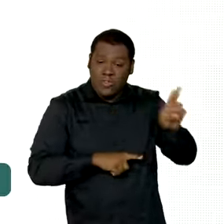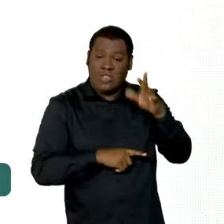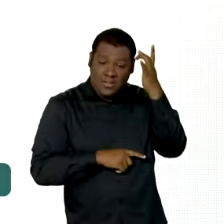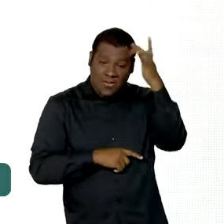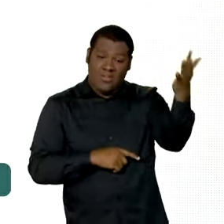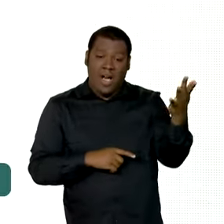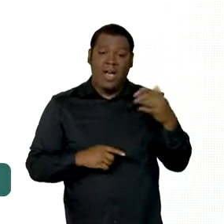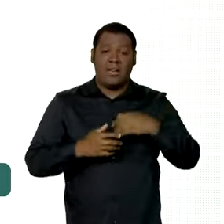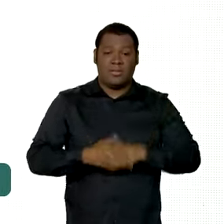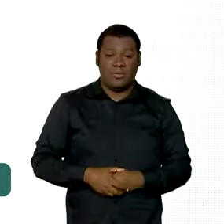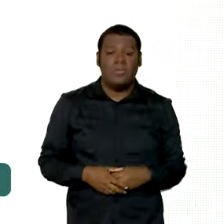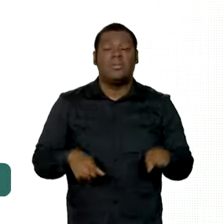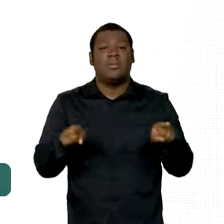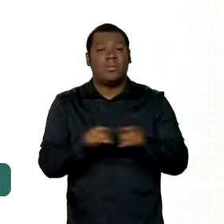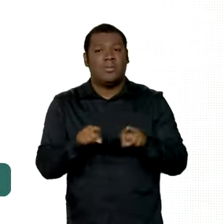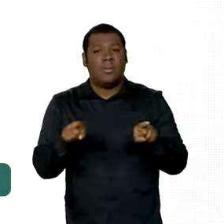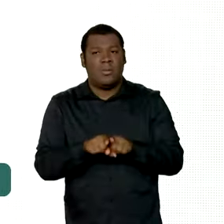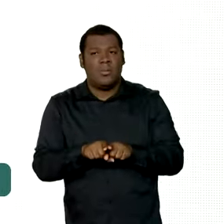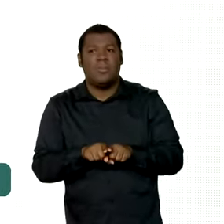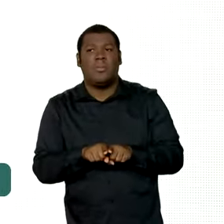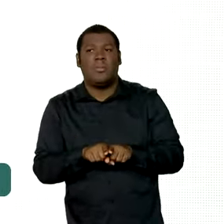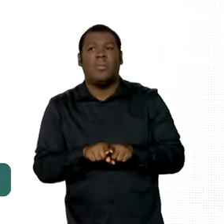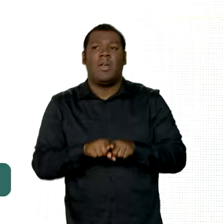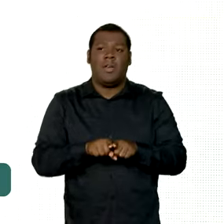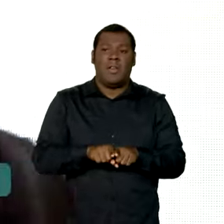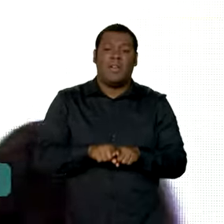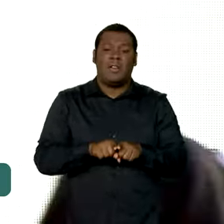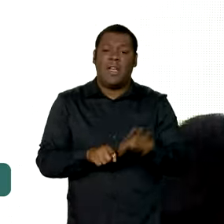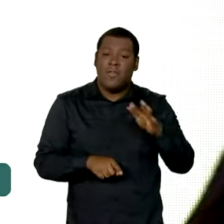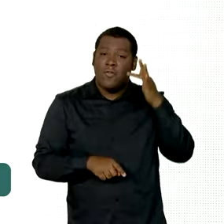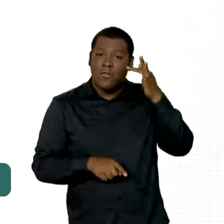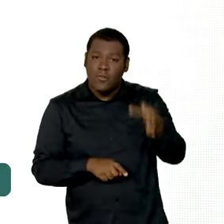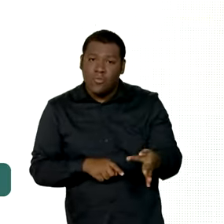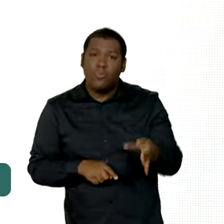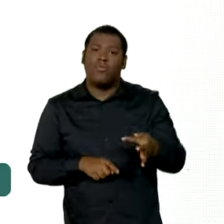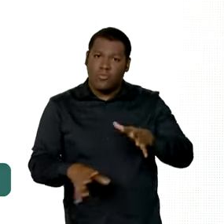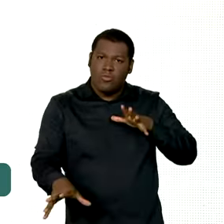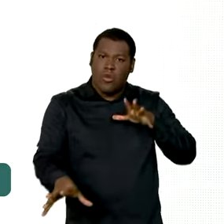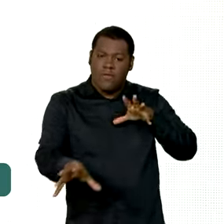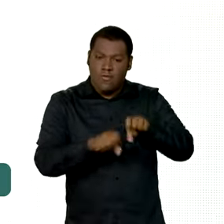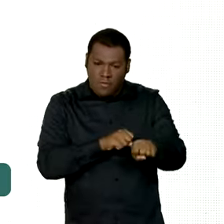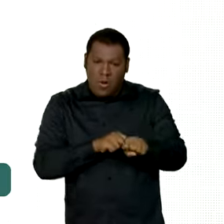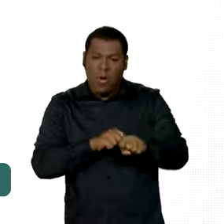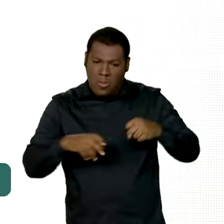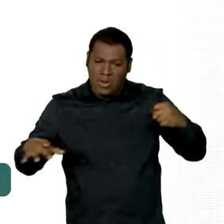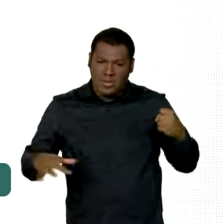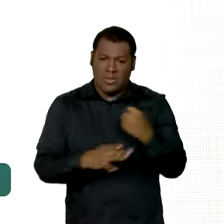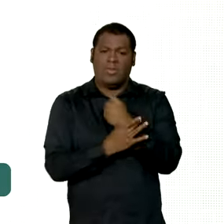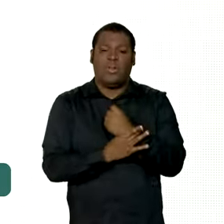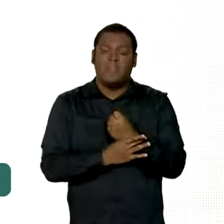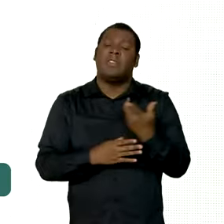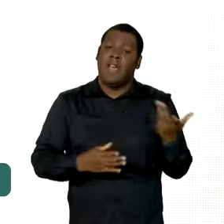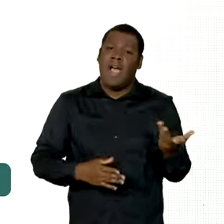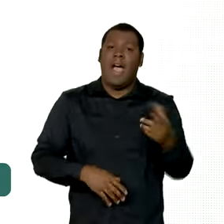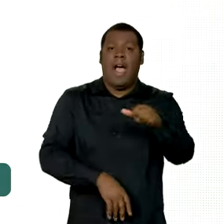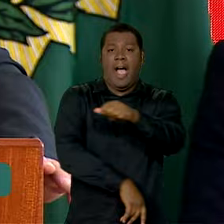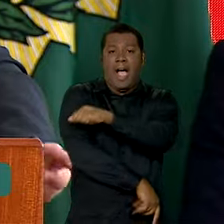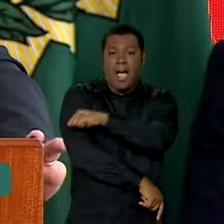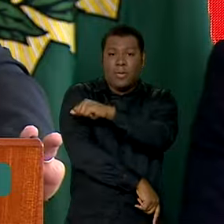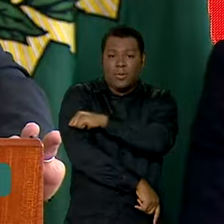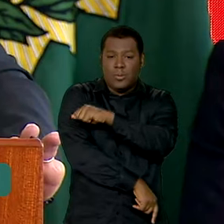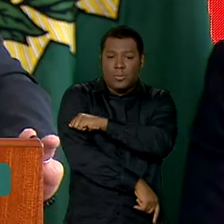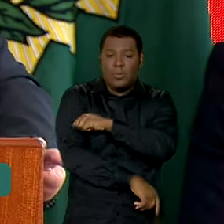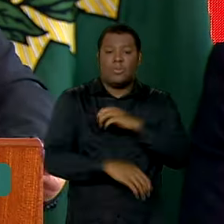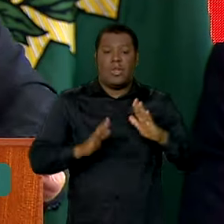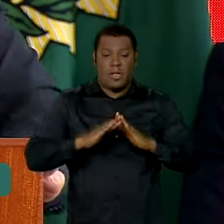taxa de ocupação e expectativa também de remuneração na formação depois que esses alunos saem do ensino básico.